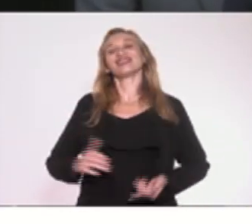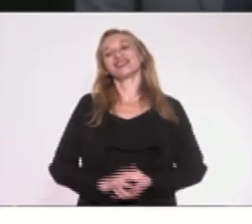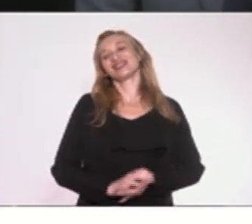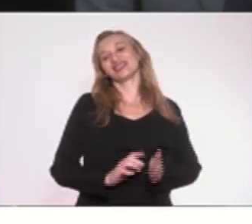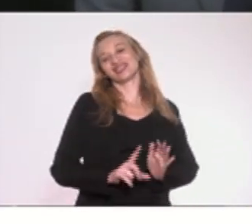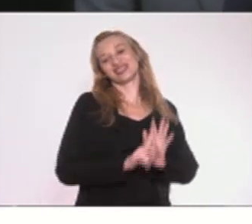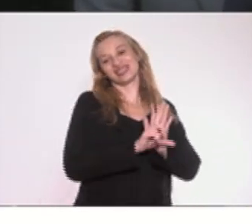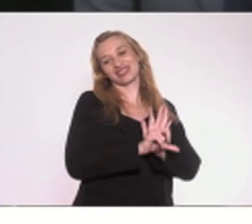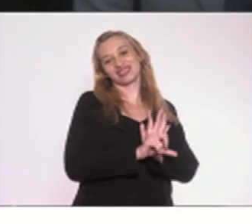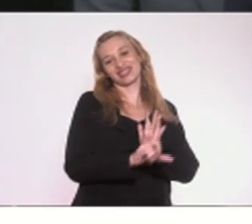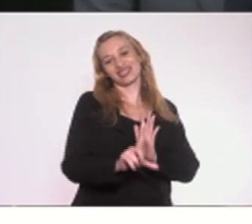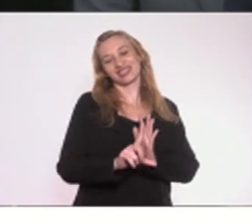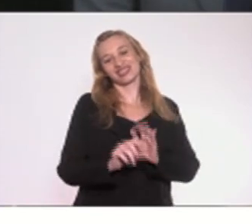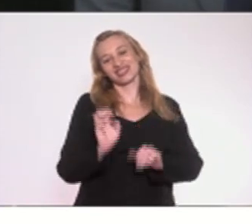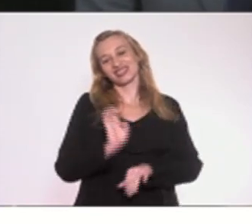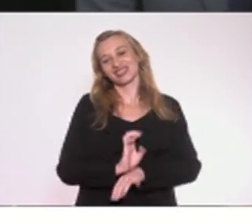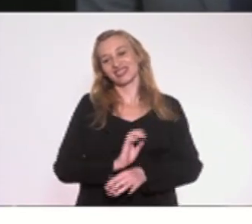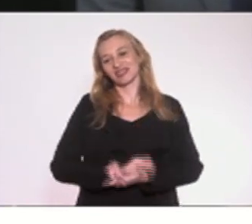Legislativo do Estado.